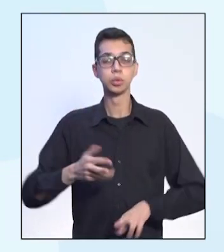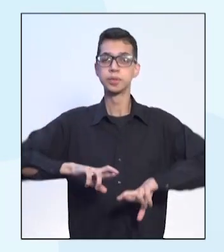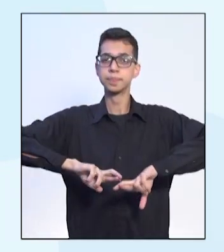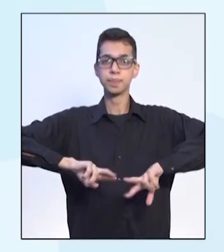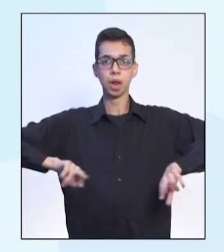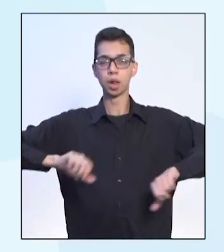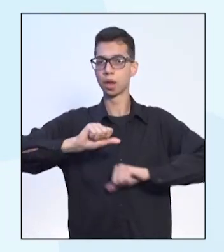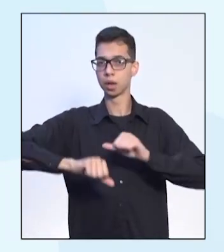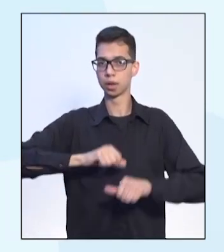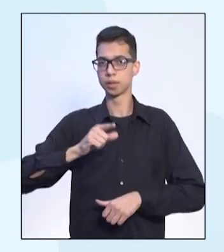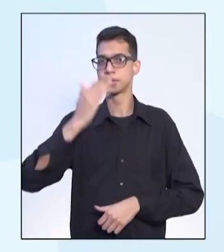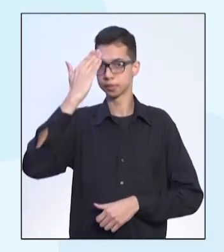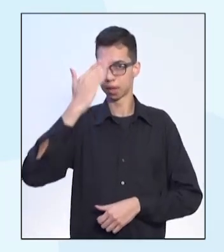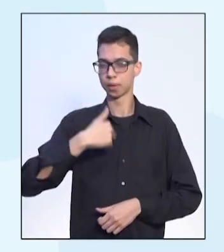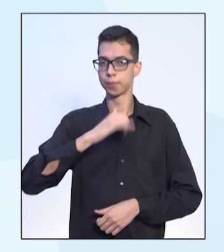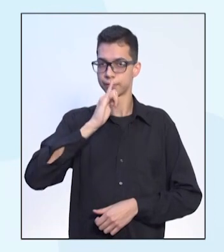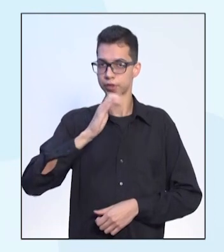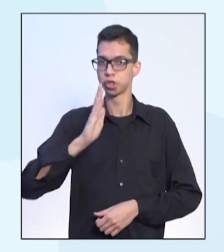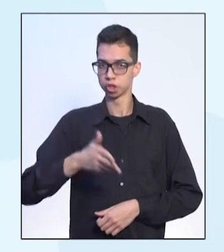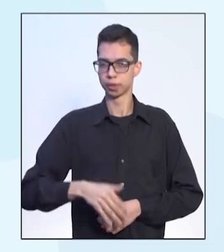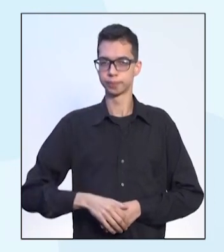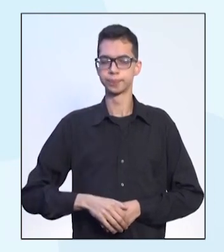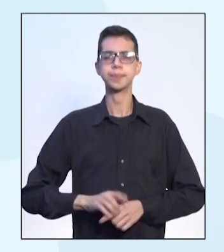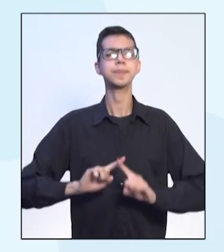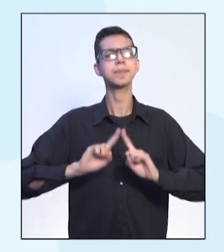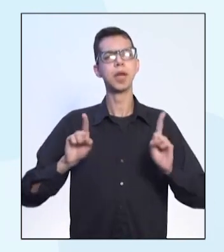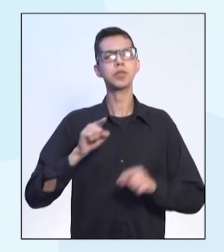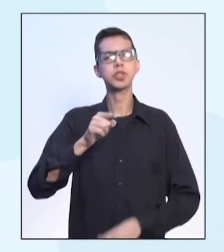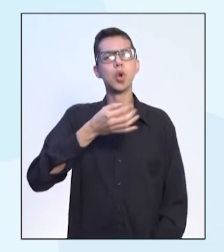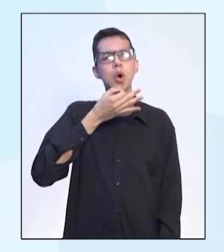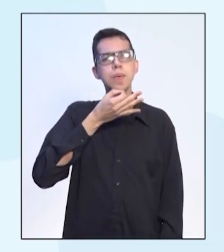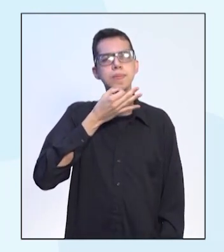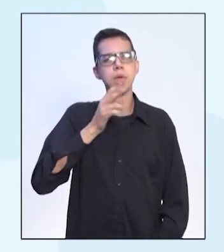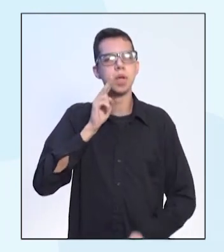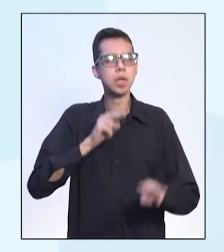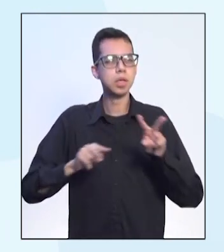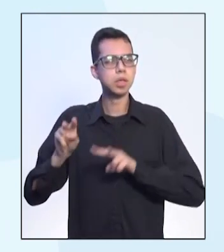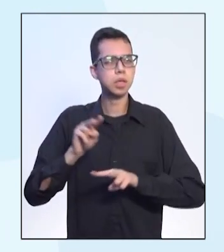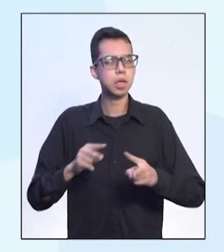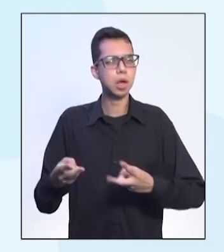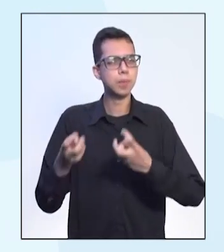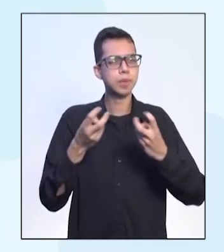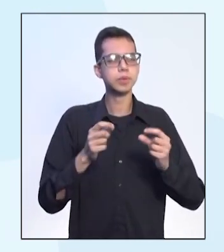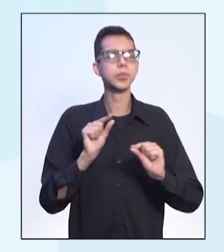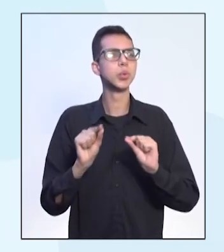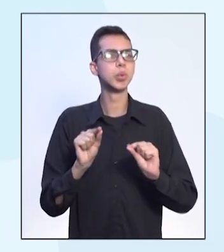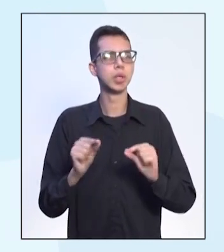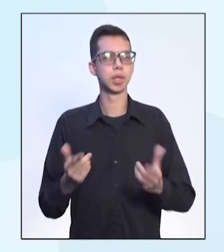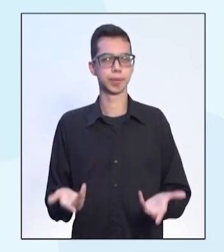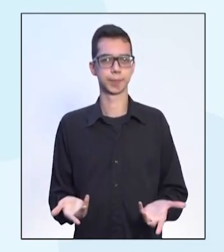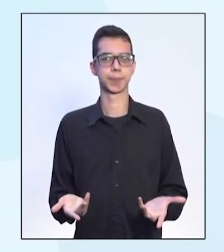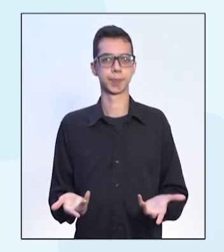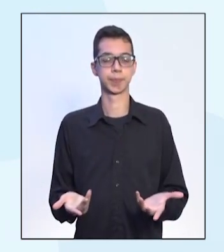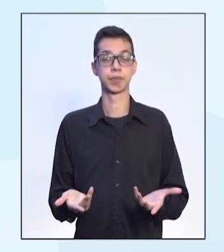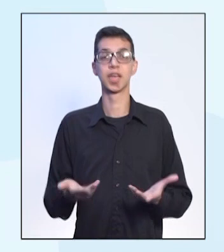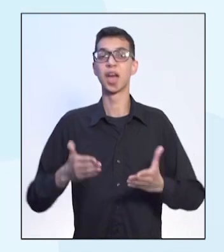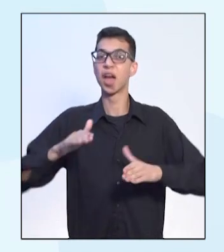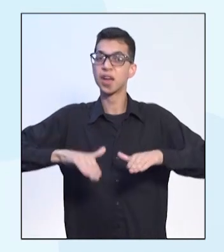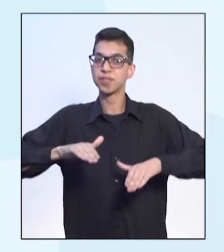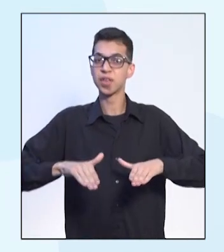mesmo. Na visão de vocês, por que há situações em que